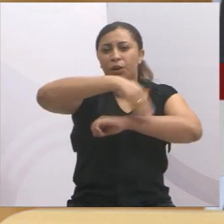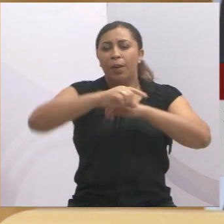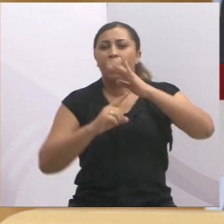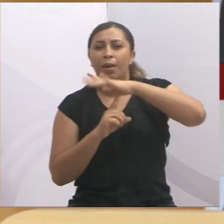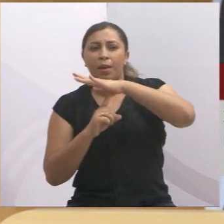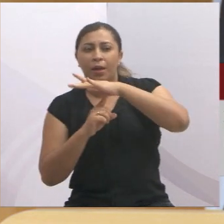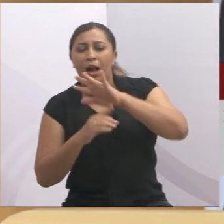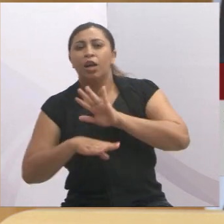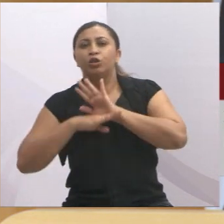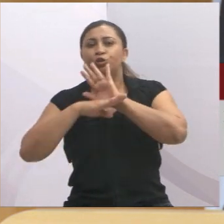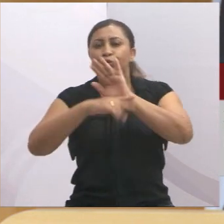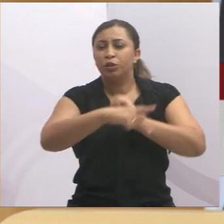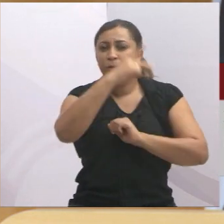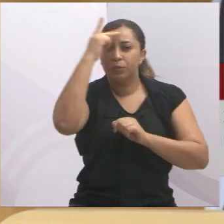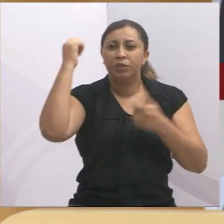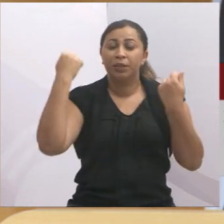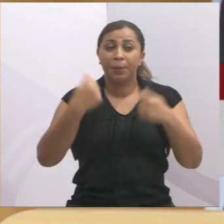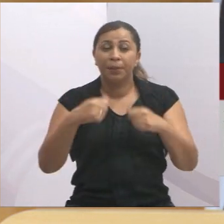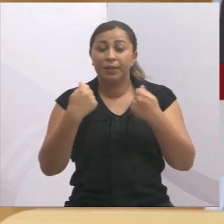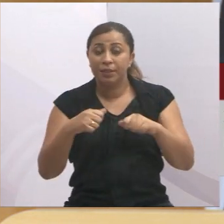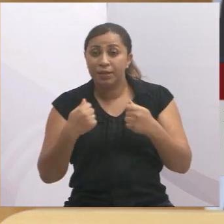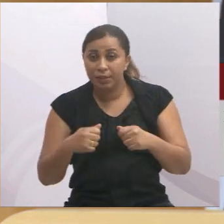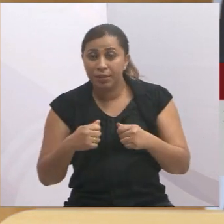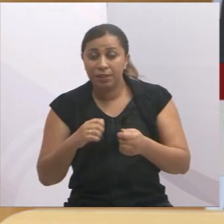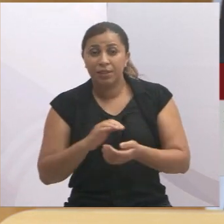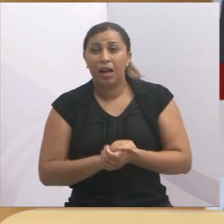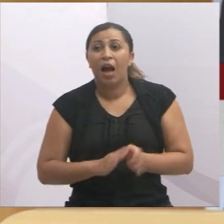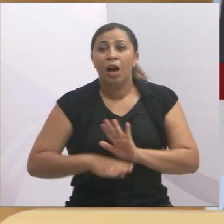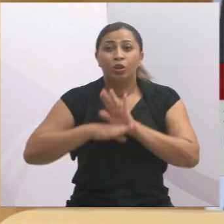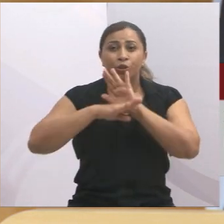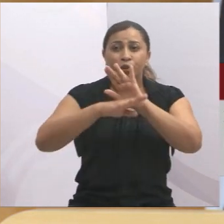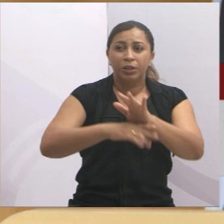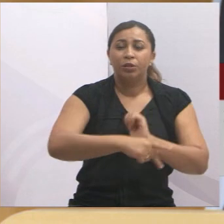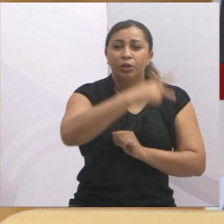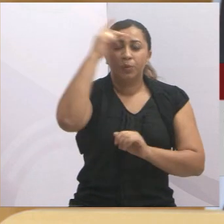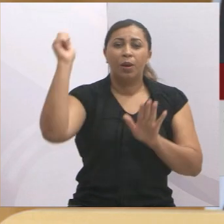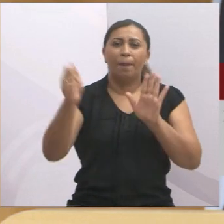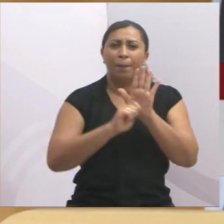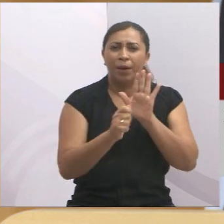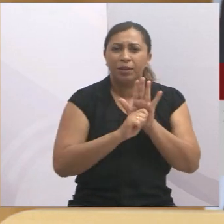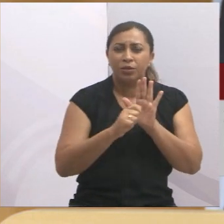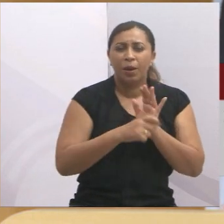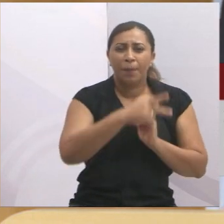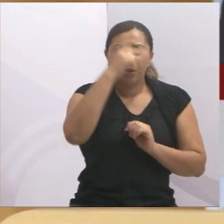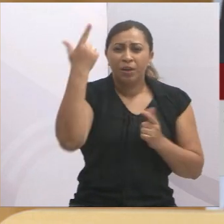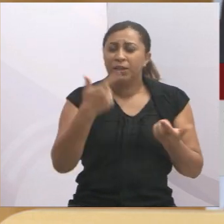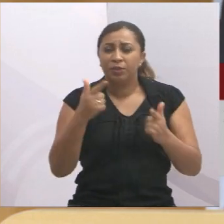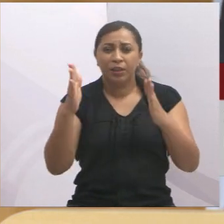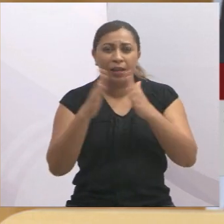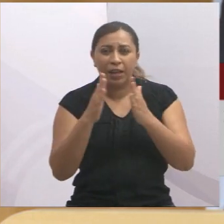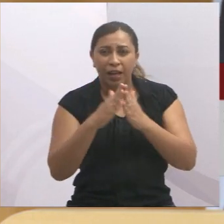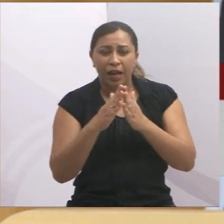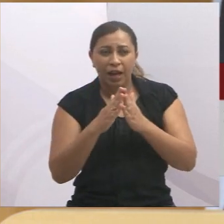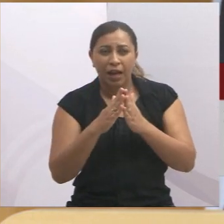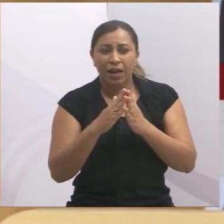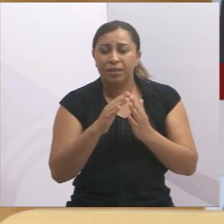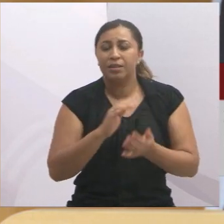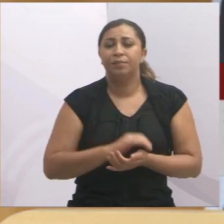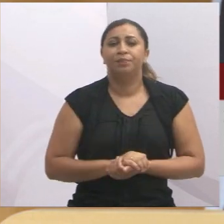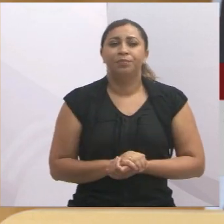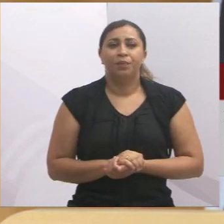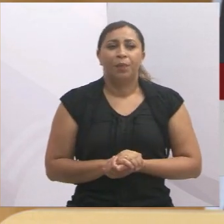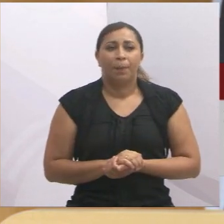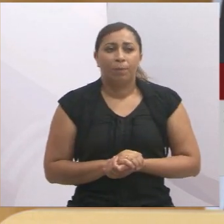oferecendo amparo aos desabrigados, dando encaminhamento aos dependentes químicos, sem tetos, para abrigos ou casas de